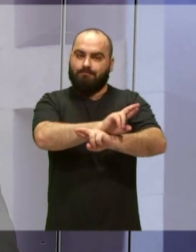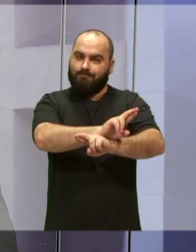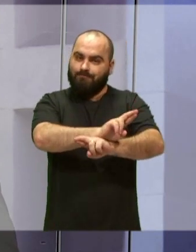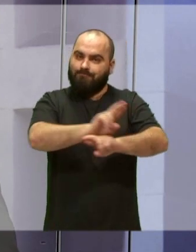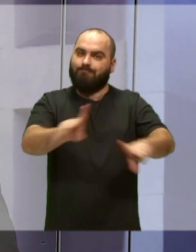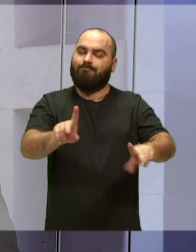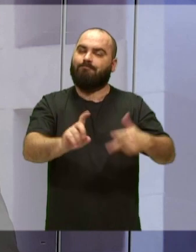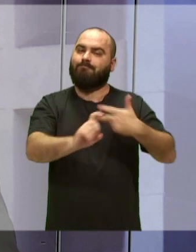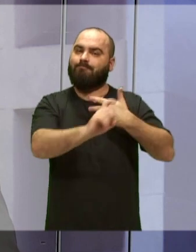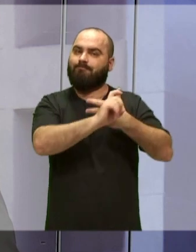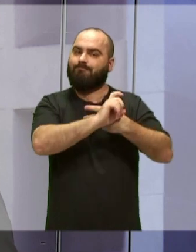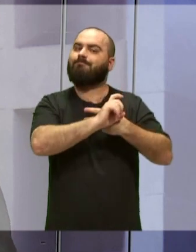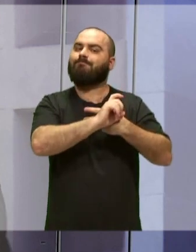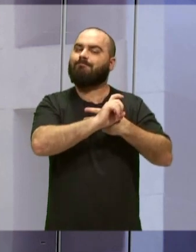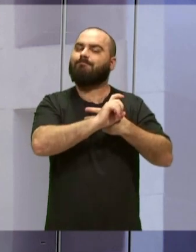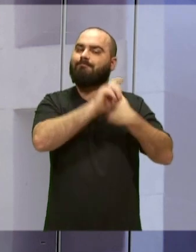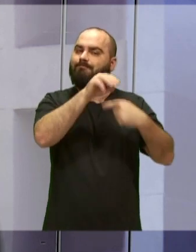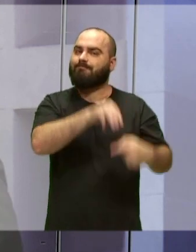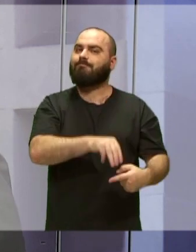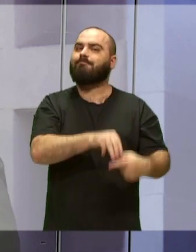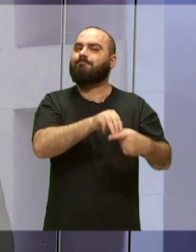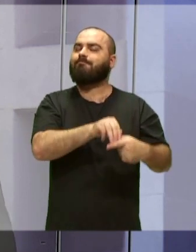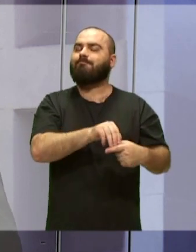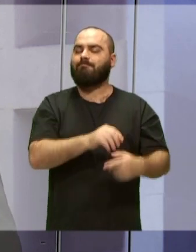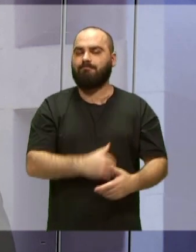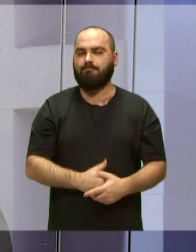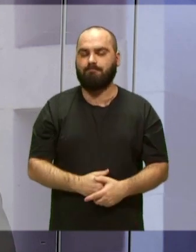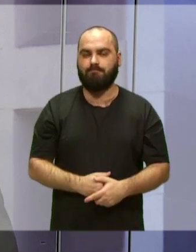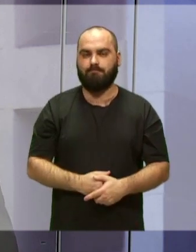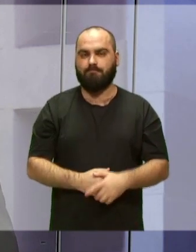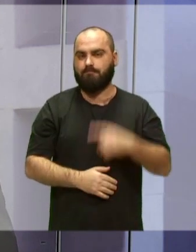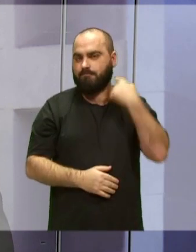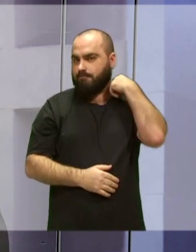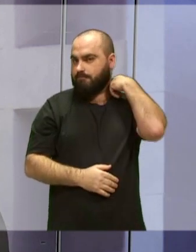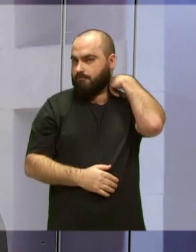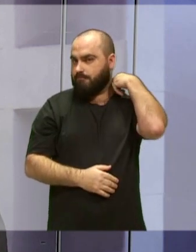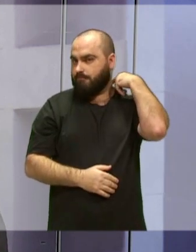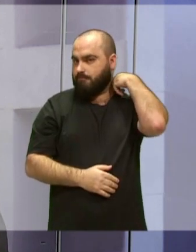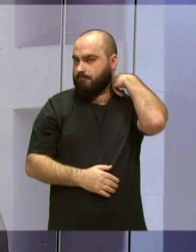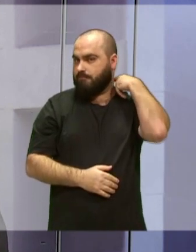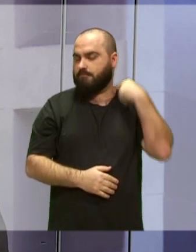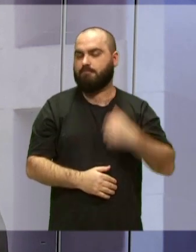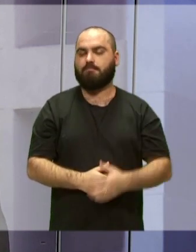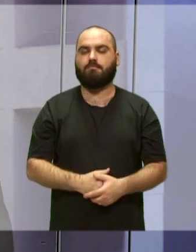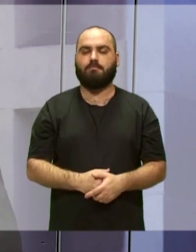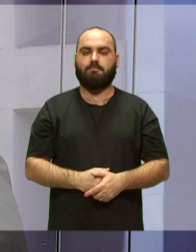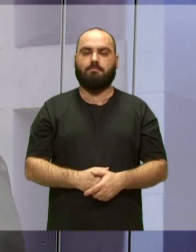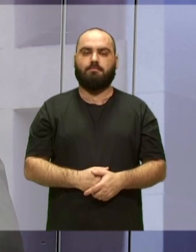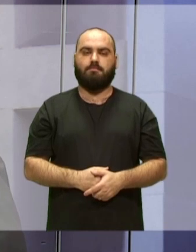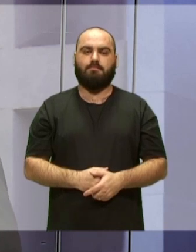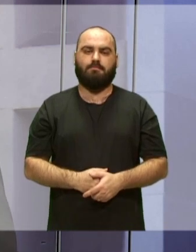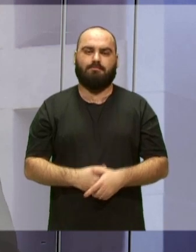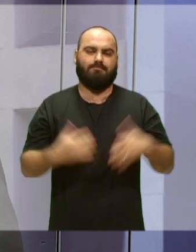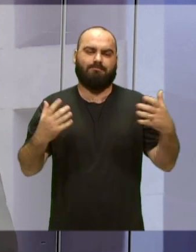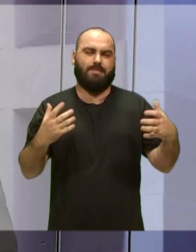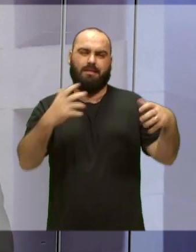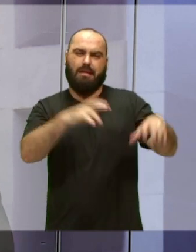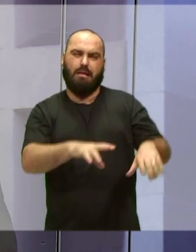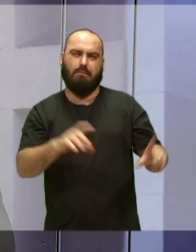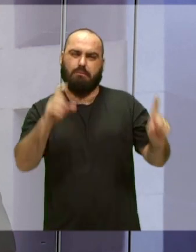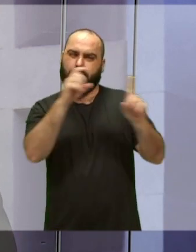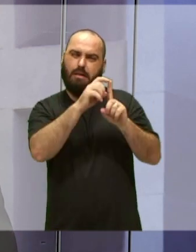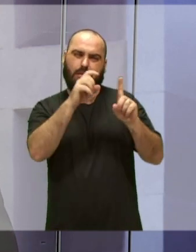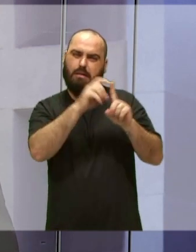executivo Municipal Nós não entendemos eh quanta eh eu até não quero usar eh